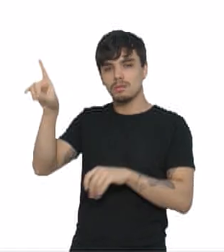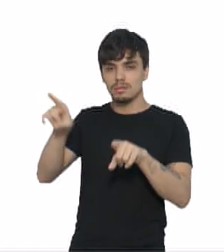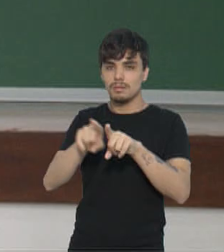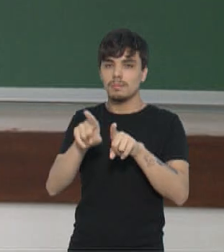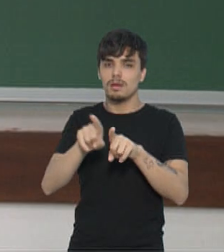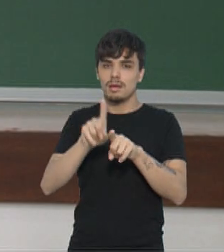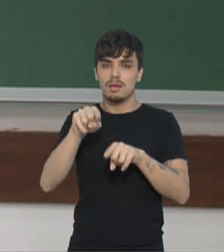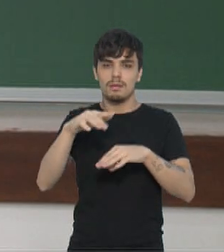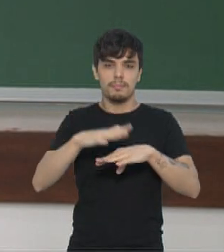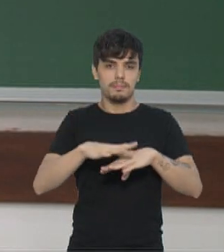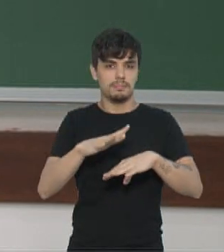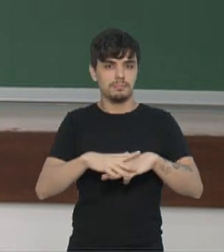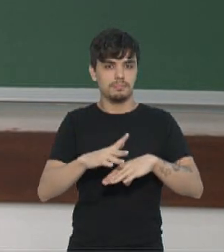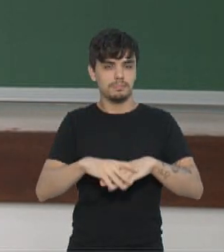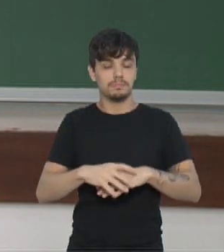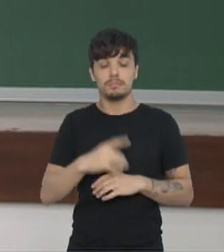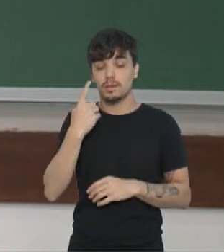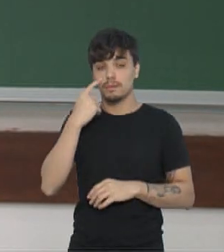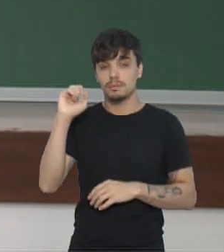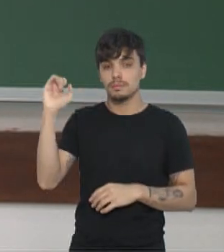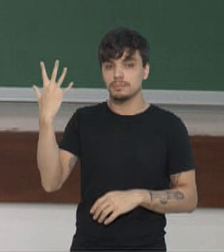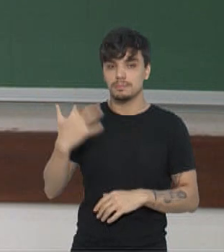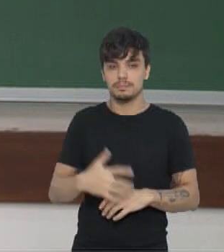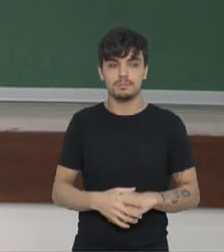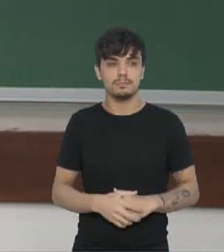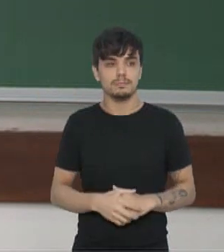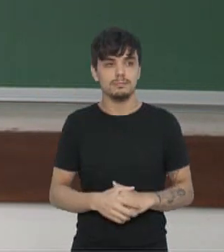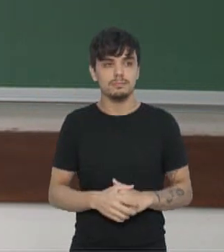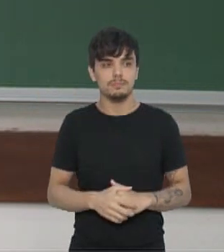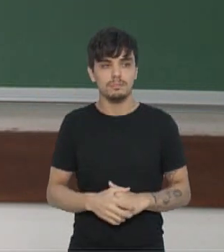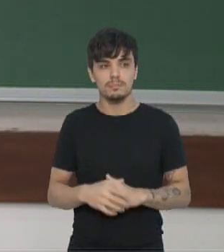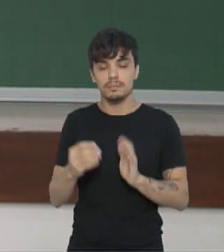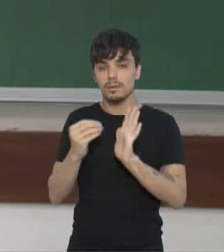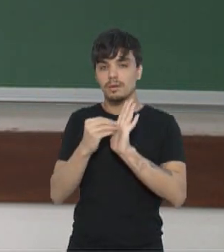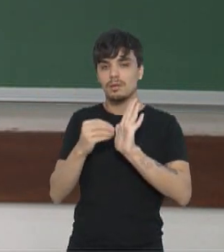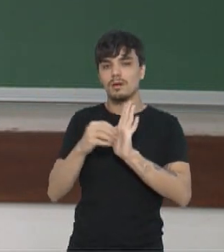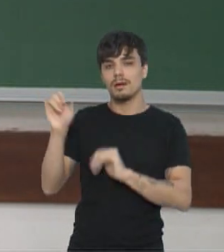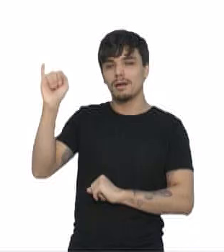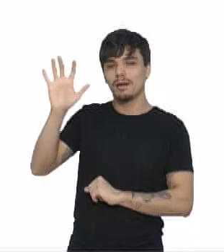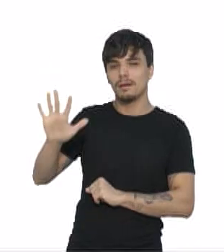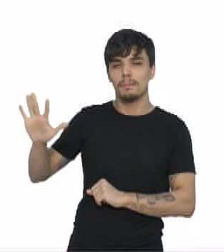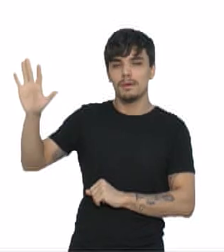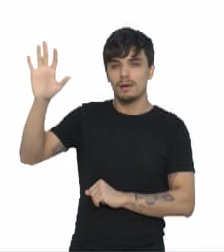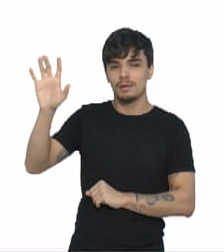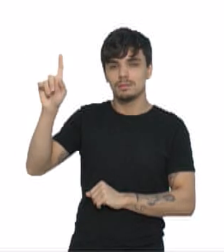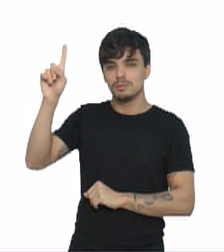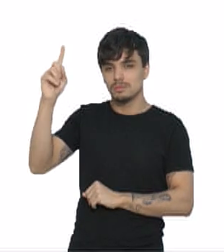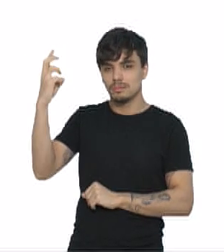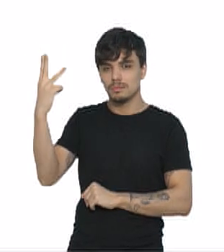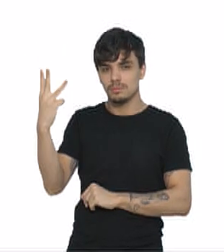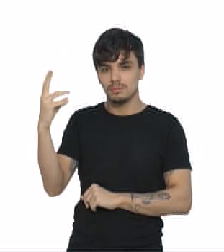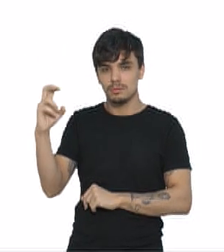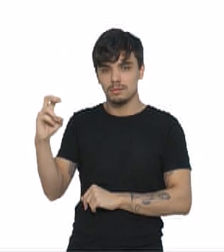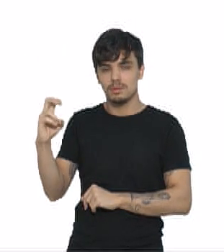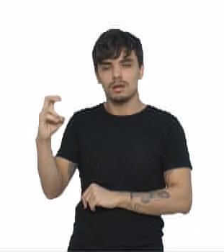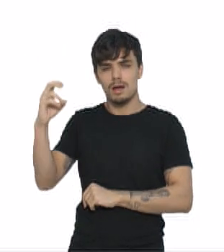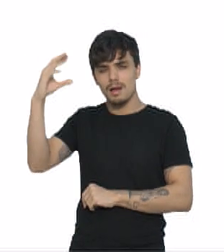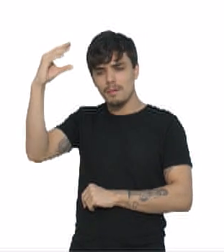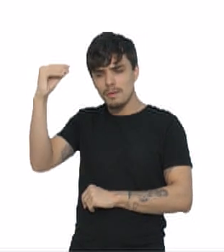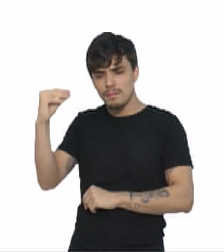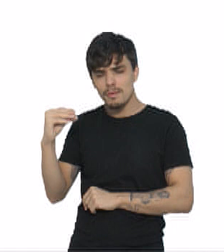está acontecendo, né? Ele coloca ali nessa imagem simbolizando, né? 1, 3, 5, e aí